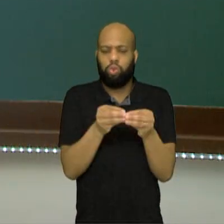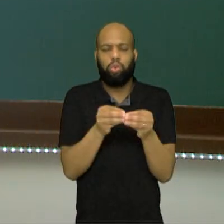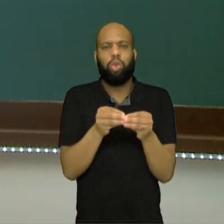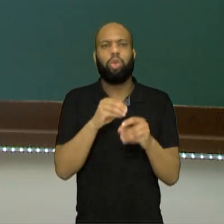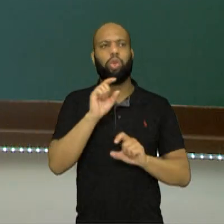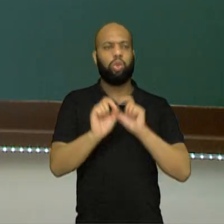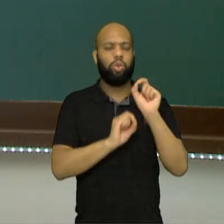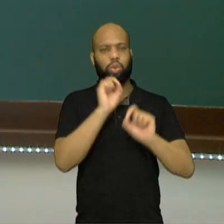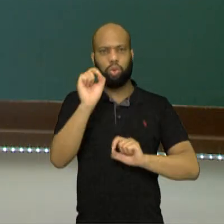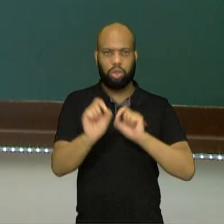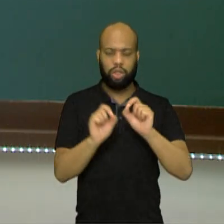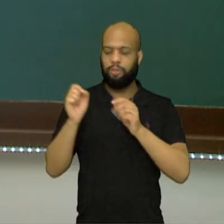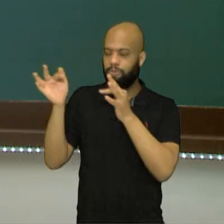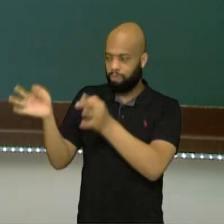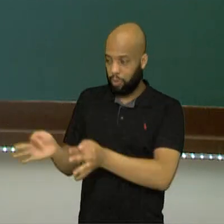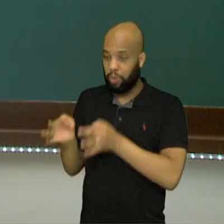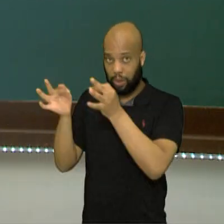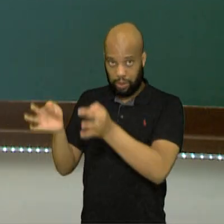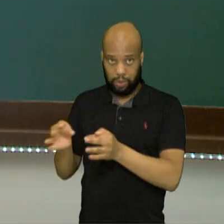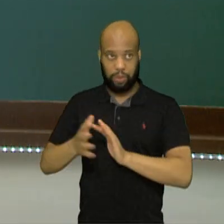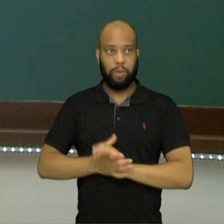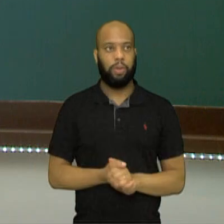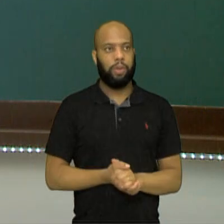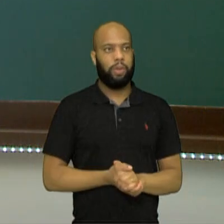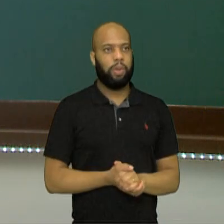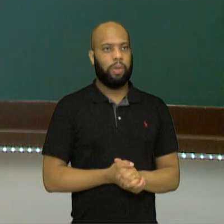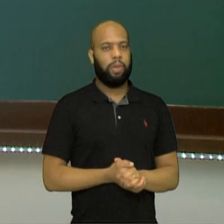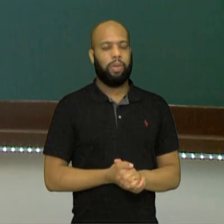que foi o feudalismo, beleza?